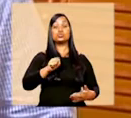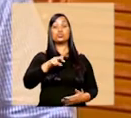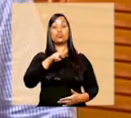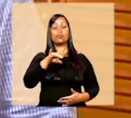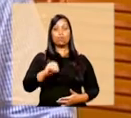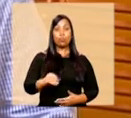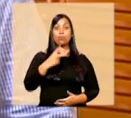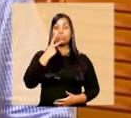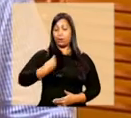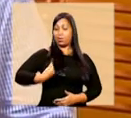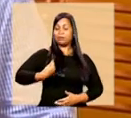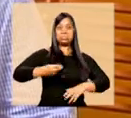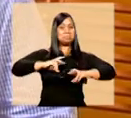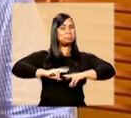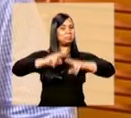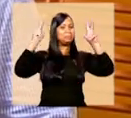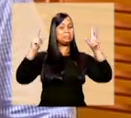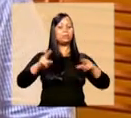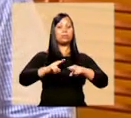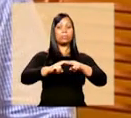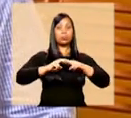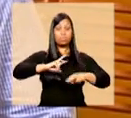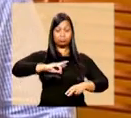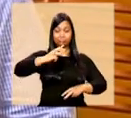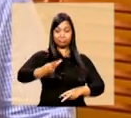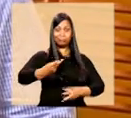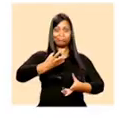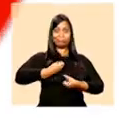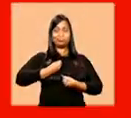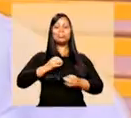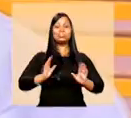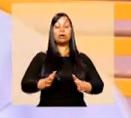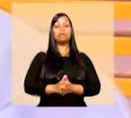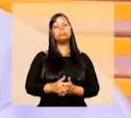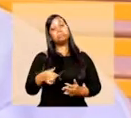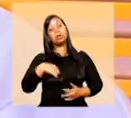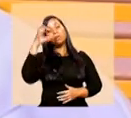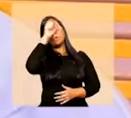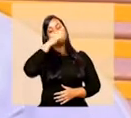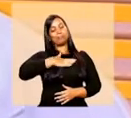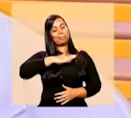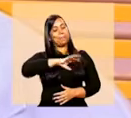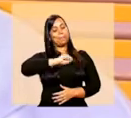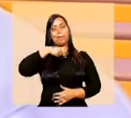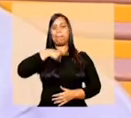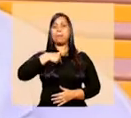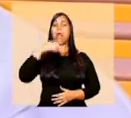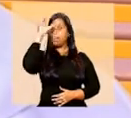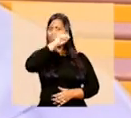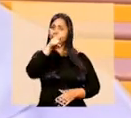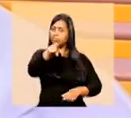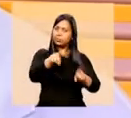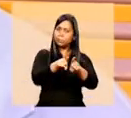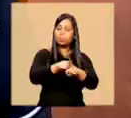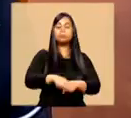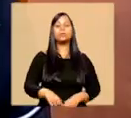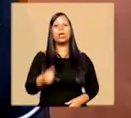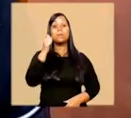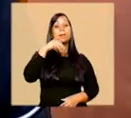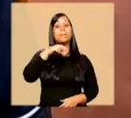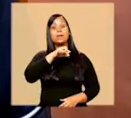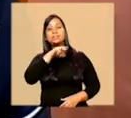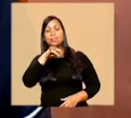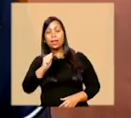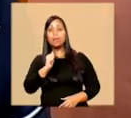Pereira de Oliveira encara a vida de outra forma depois de um transplante. Eu aprendi a me amar. Aprenda também você. Para